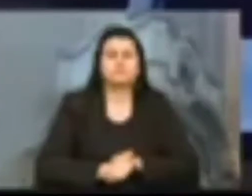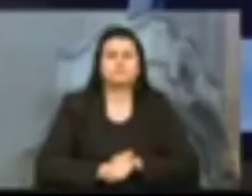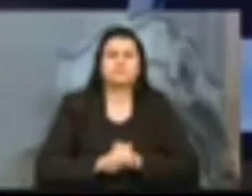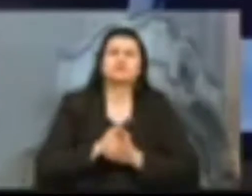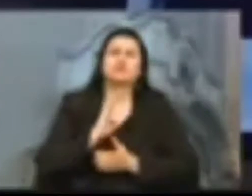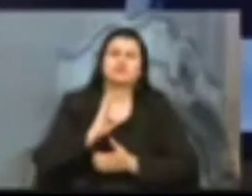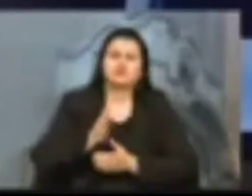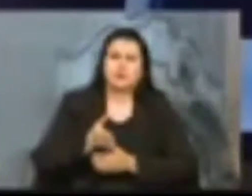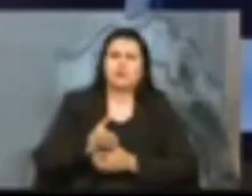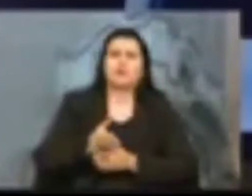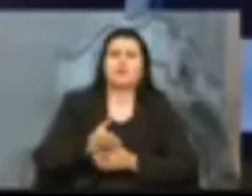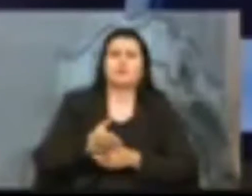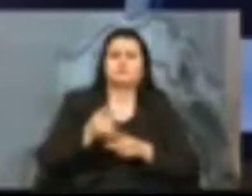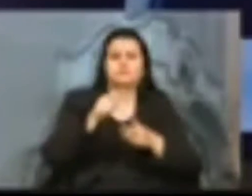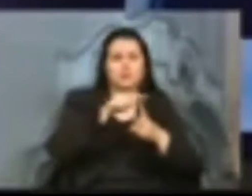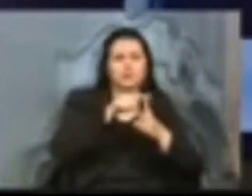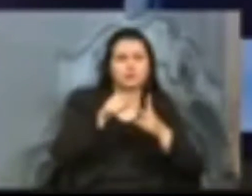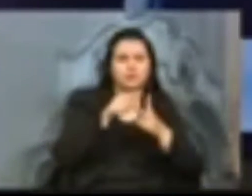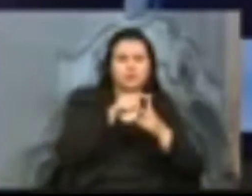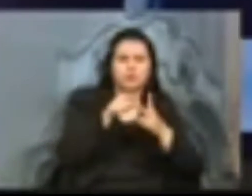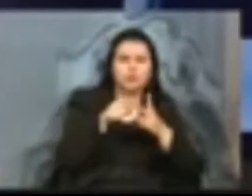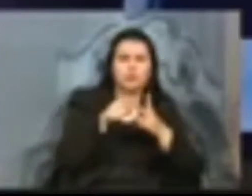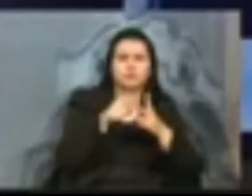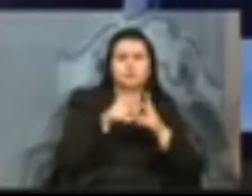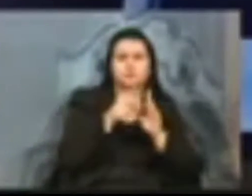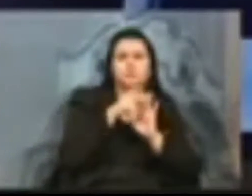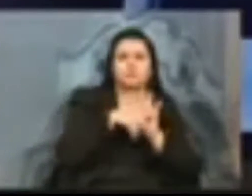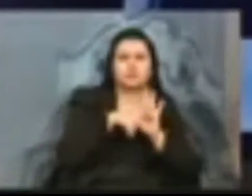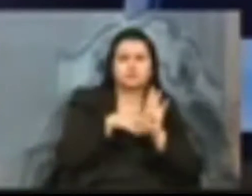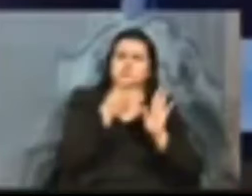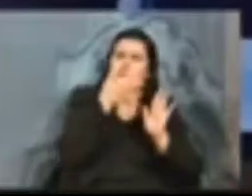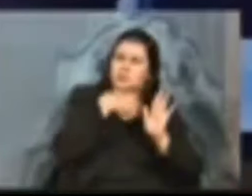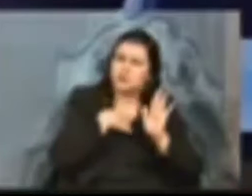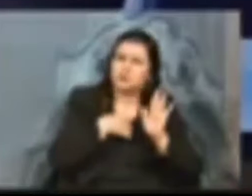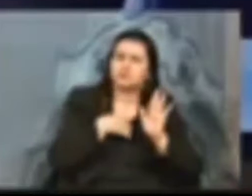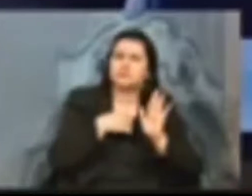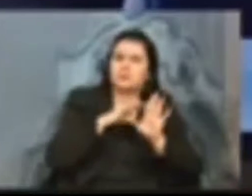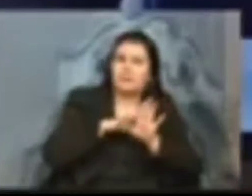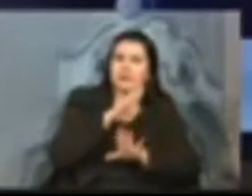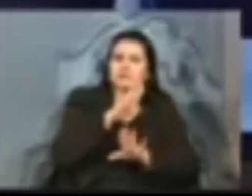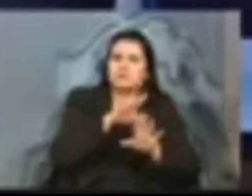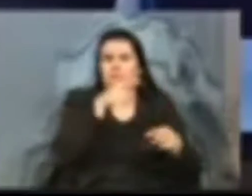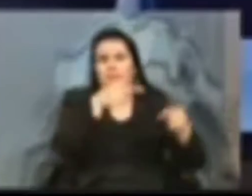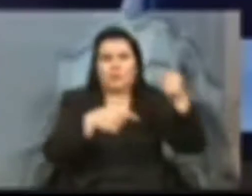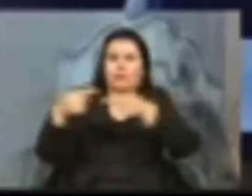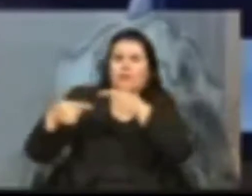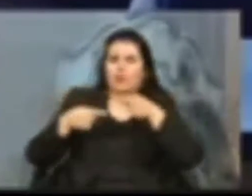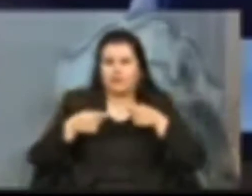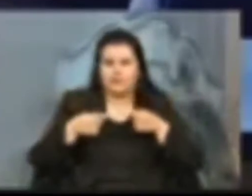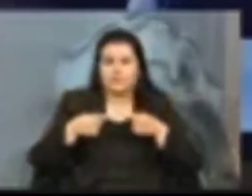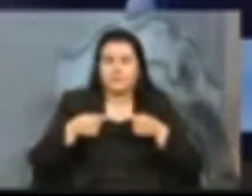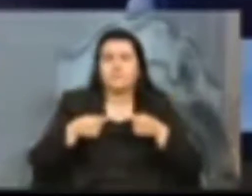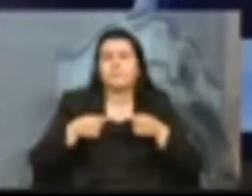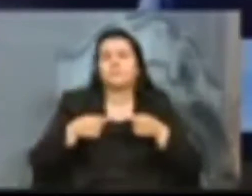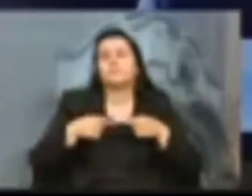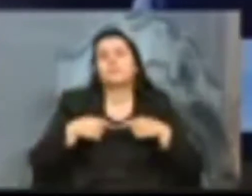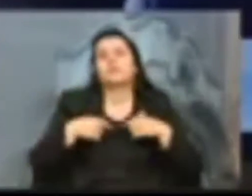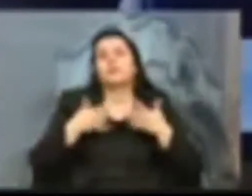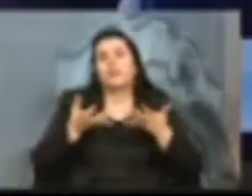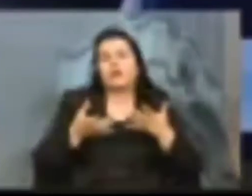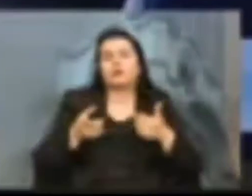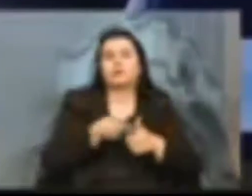os dois projetos que eu acredito serem os mais polêmicos da pauta. Em primeiro lugar, dizer